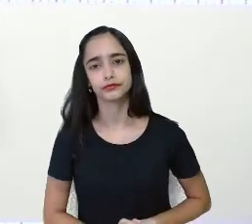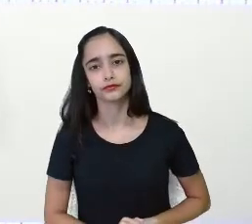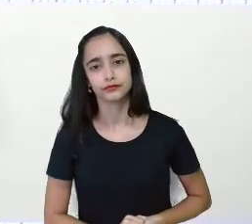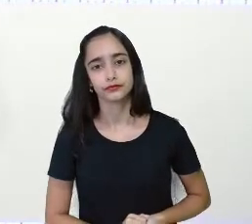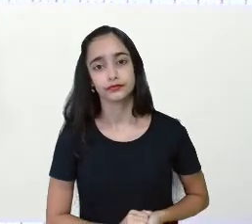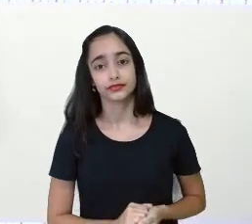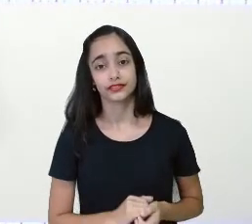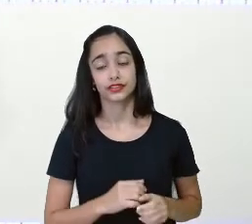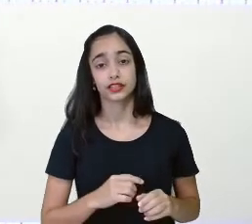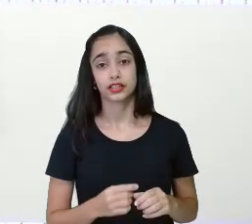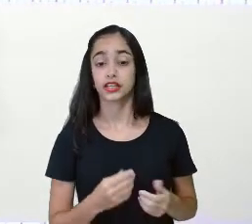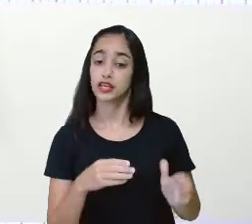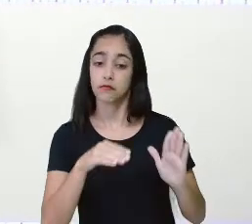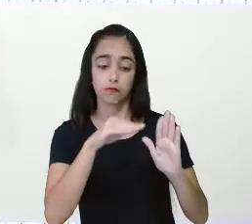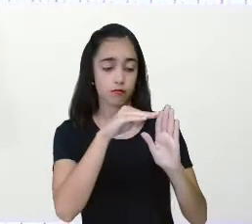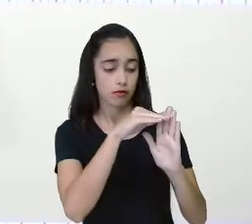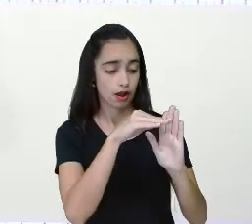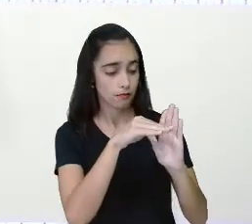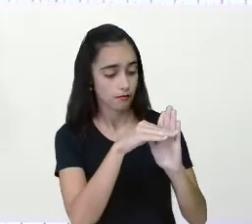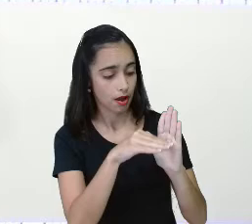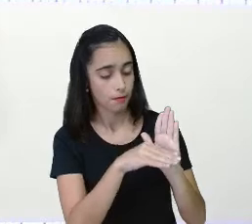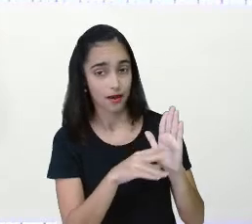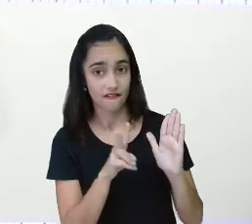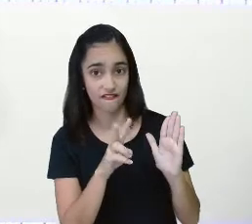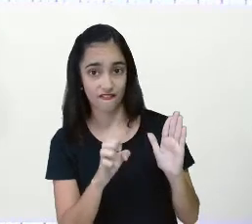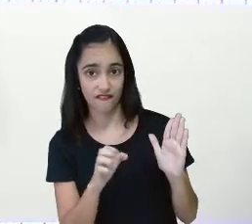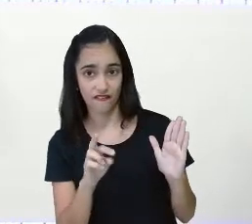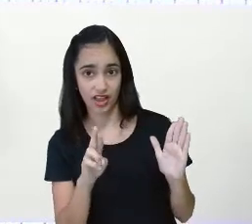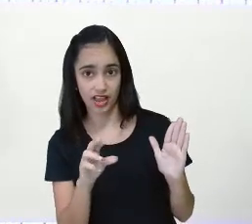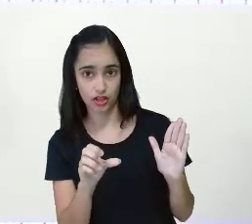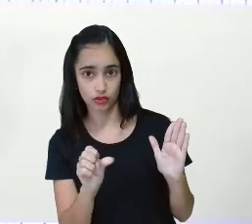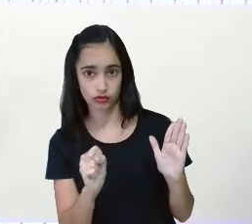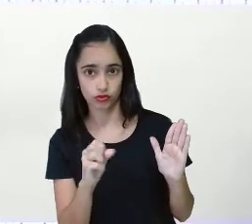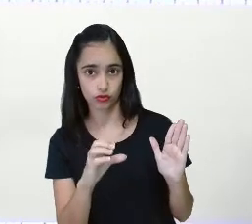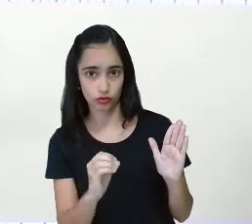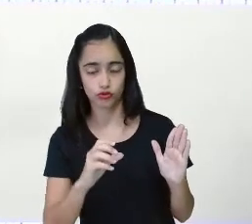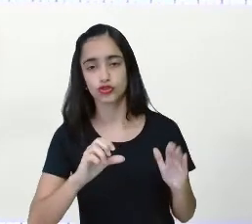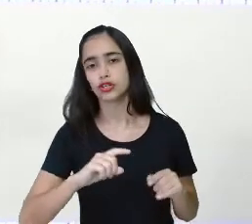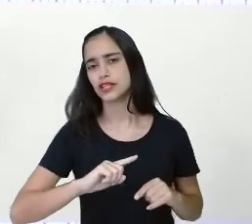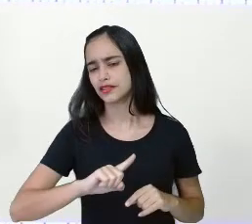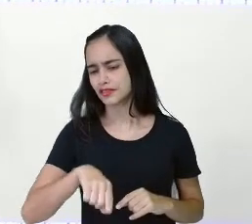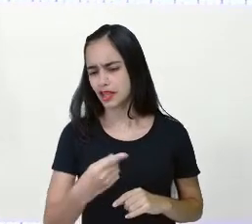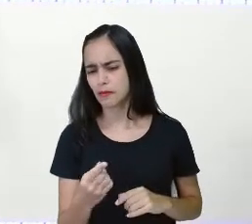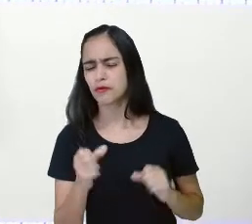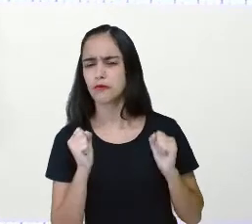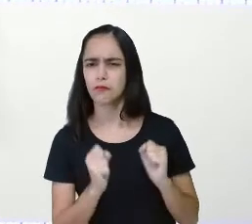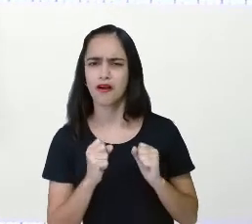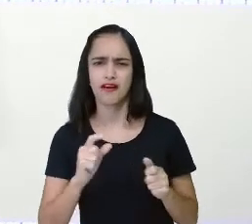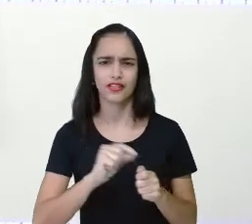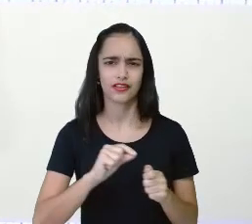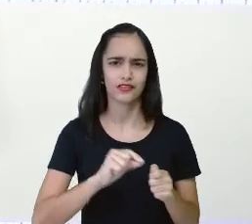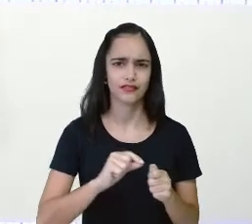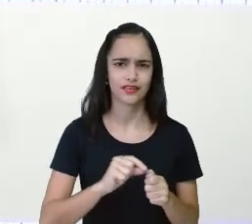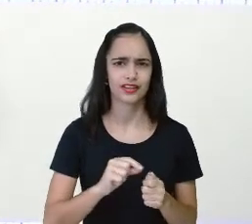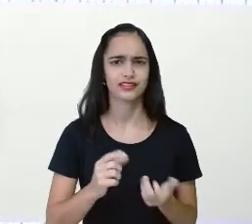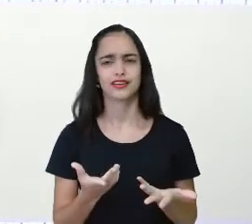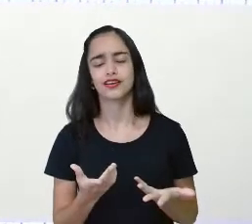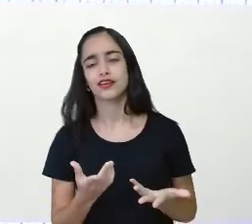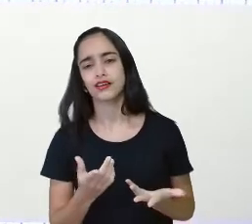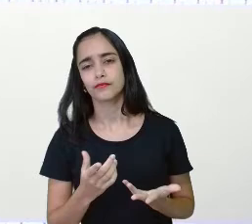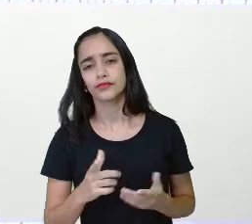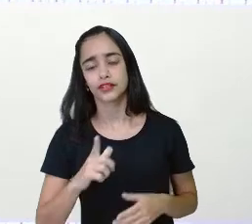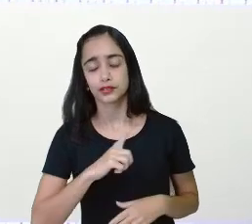as estrofes, tá? E geralmente pode ter ou não rimas.